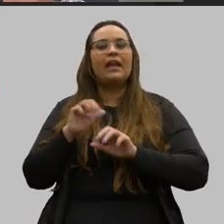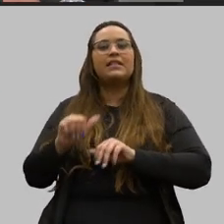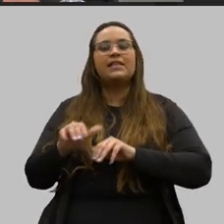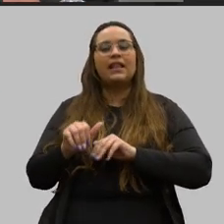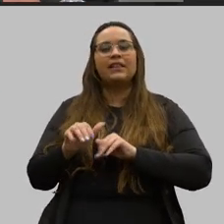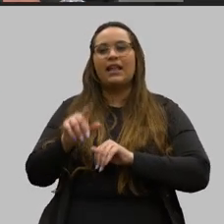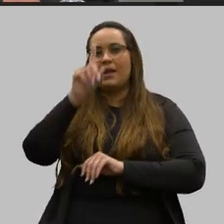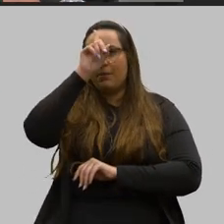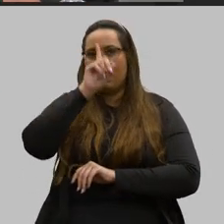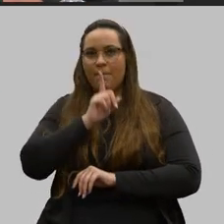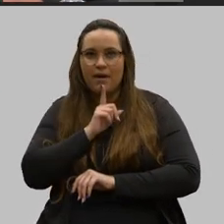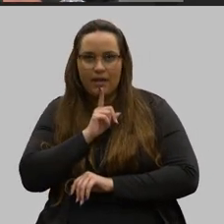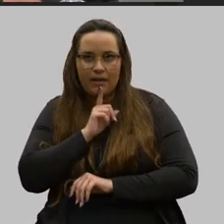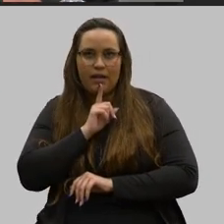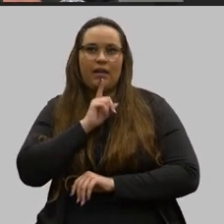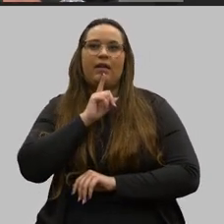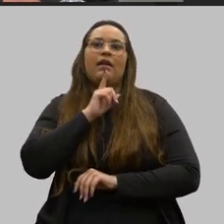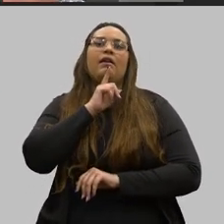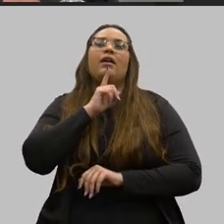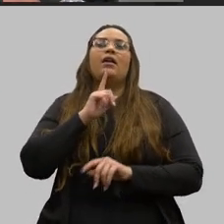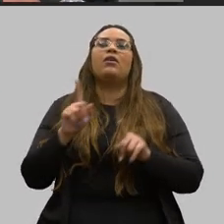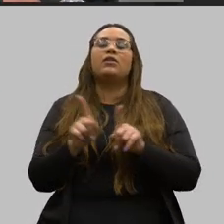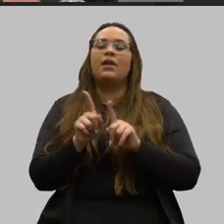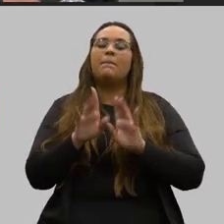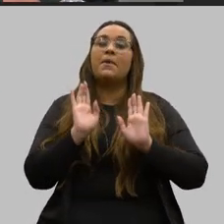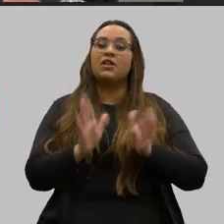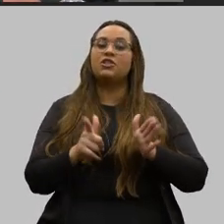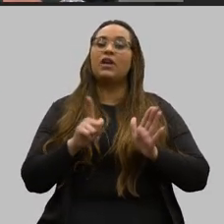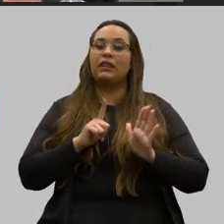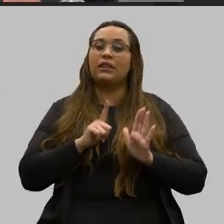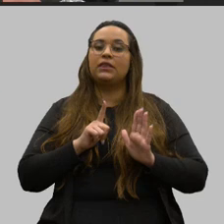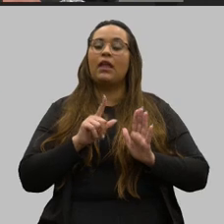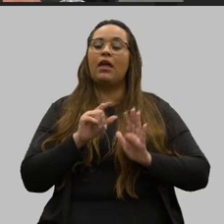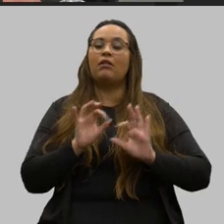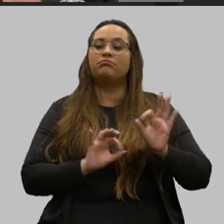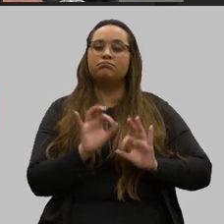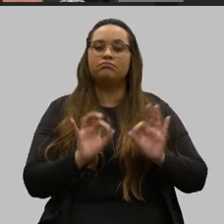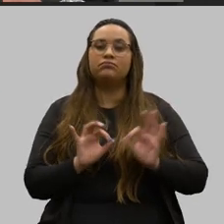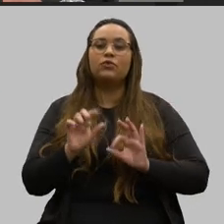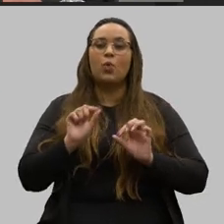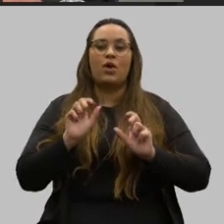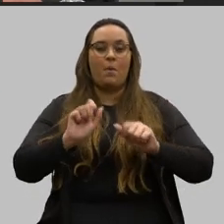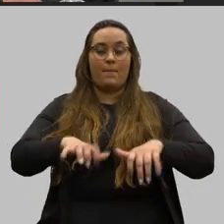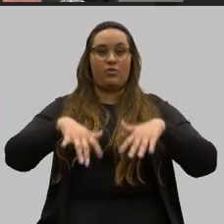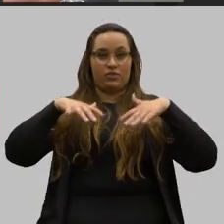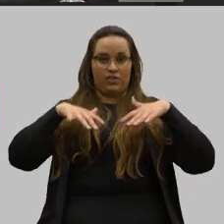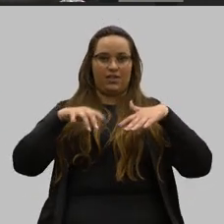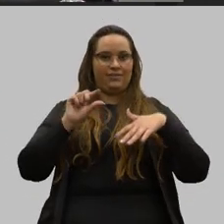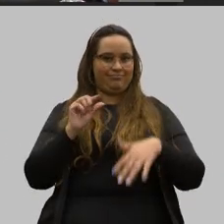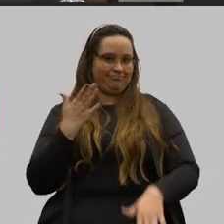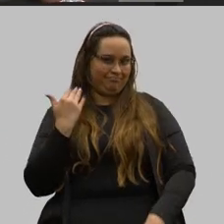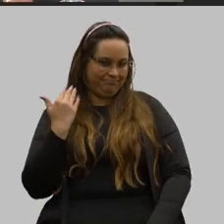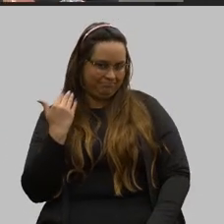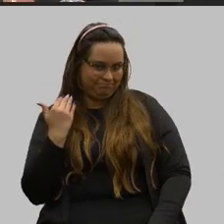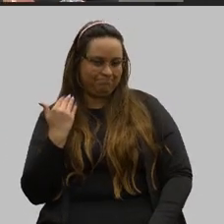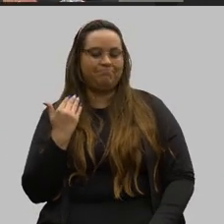Branco teríamos inclusive um programado eh uma audiência recente e né já com uma programação antecipada mas